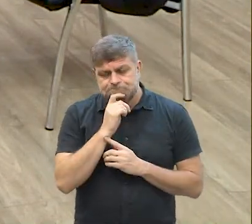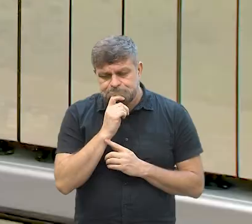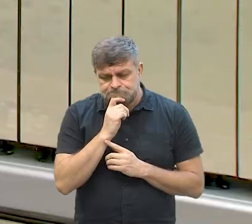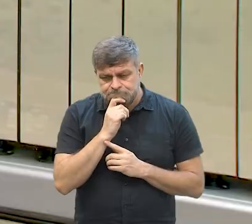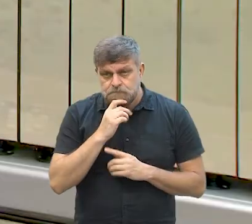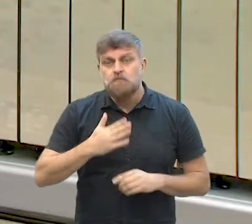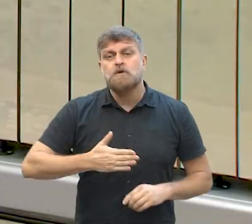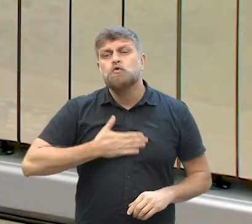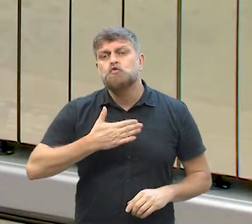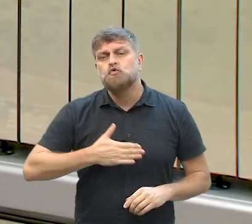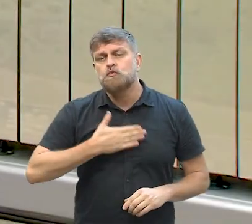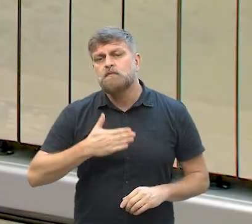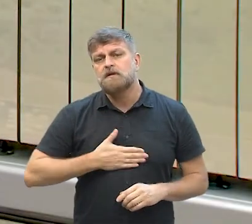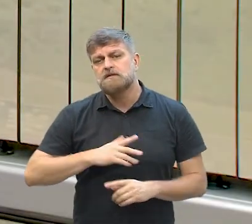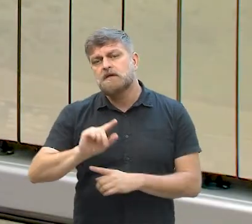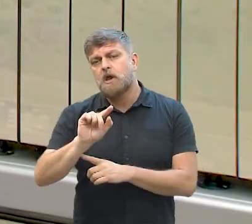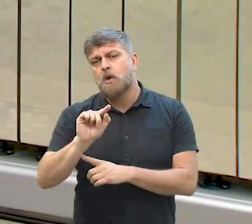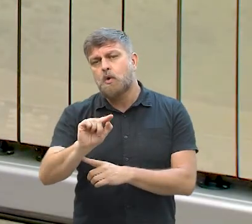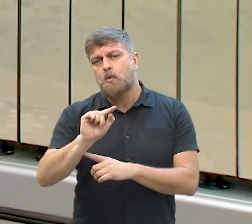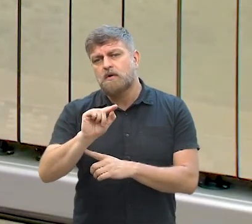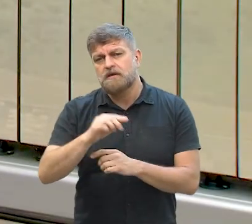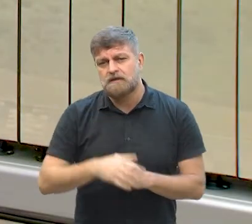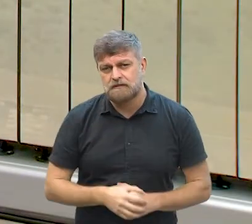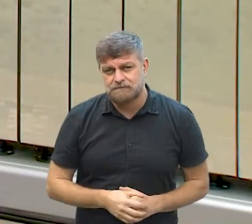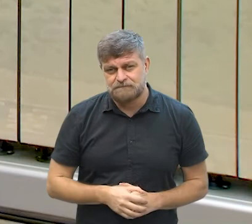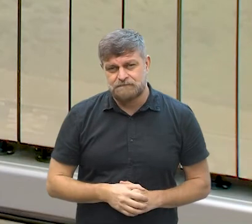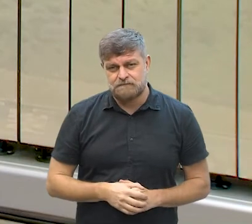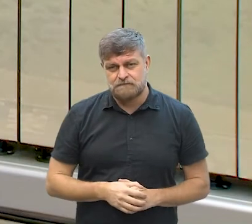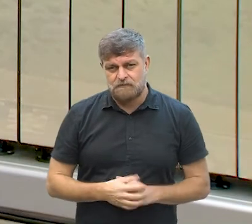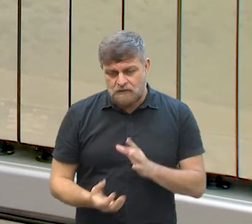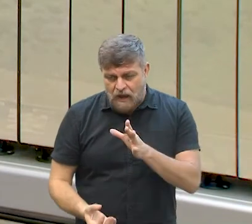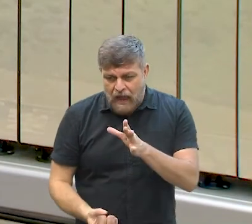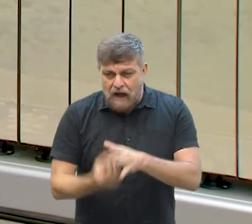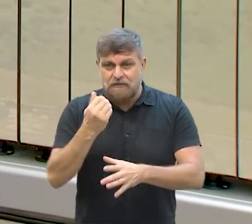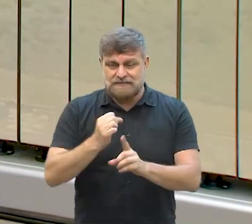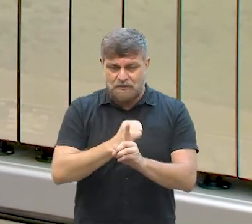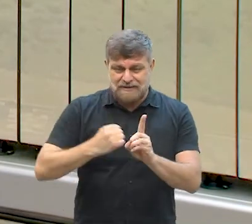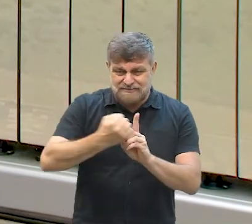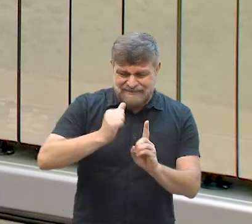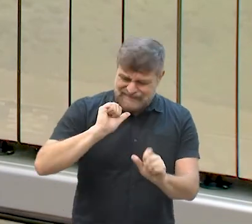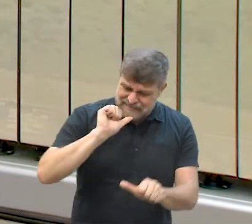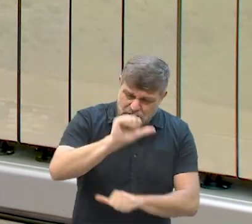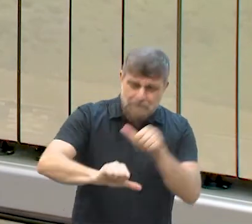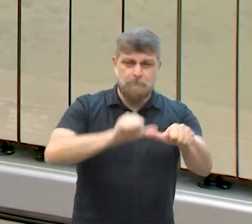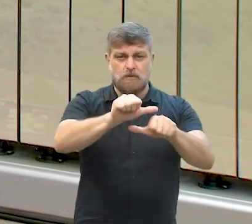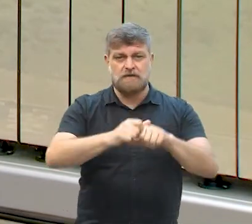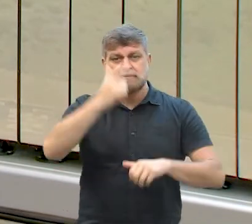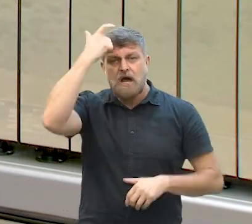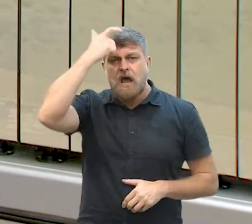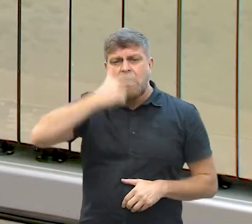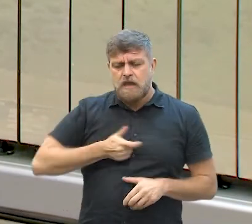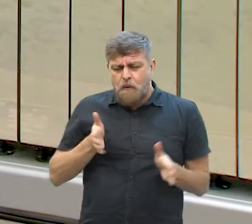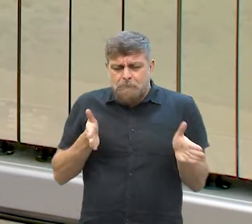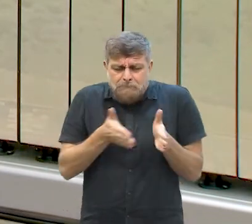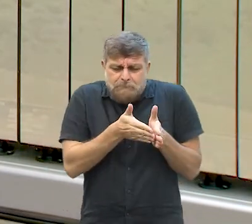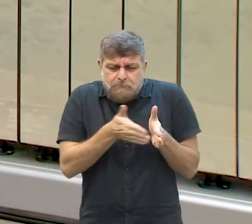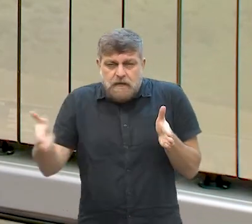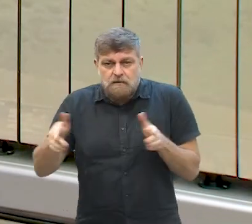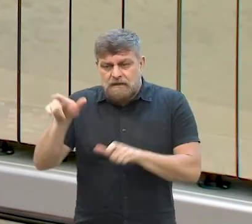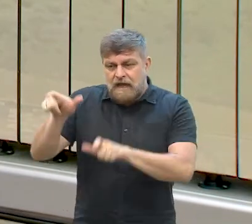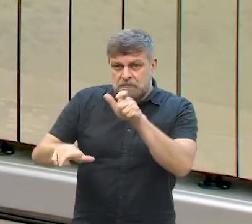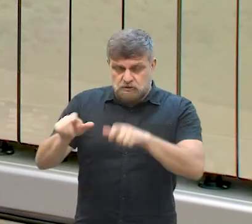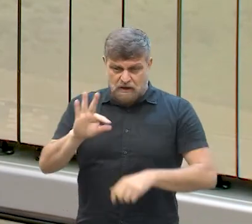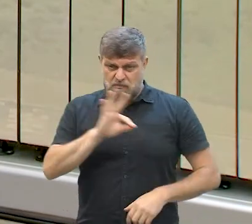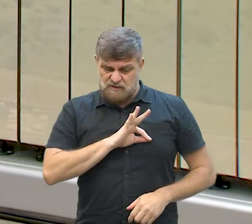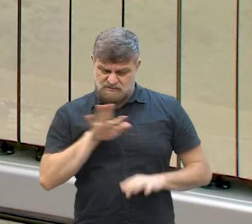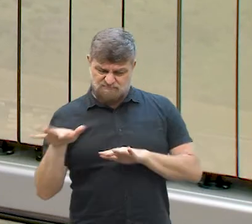Eu vejo que a surpresa é a mudança que foi acontecendo com a sociedade. Né? Eu passei uma fase